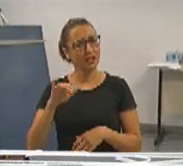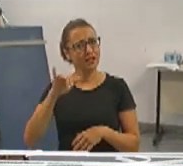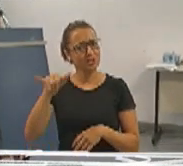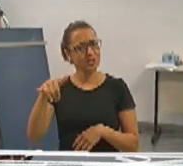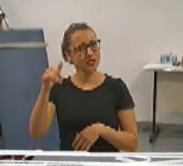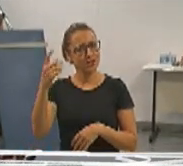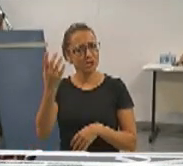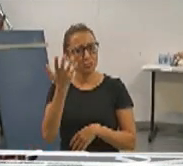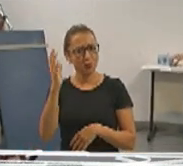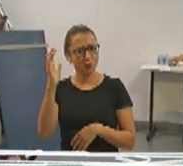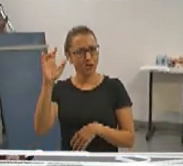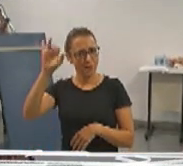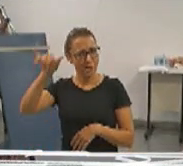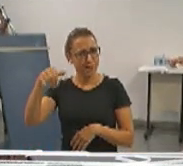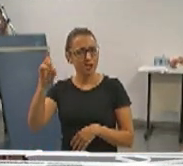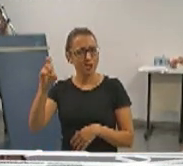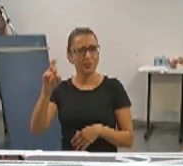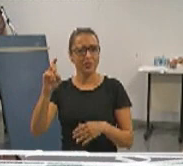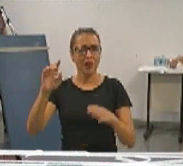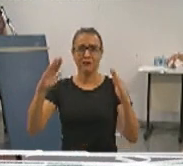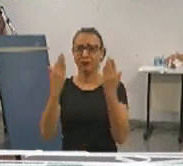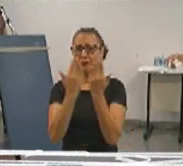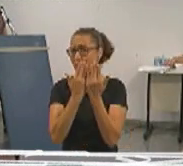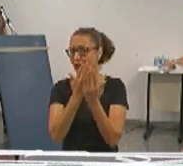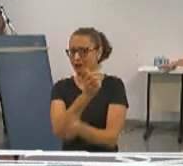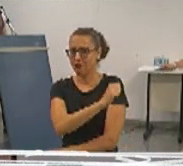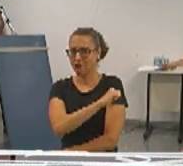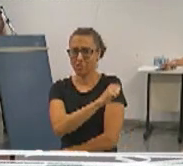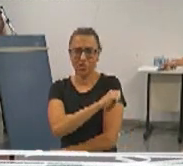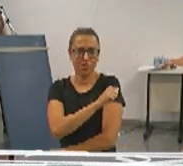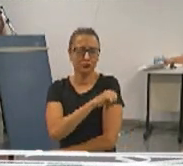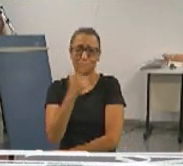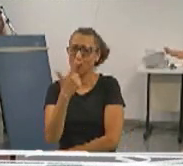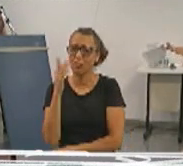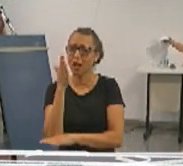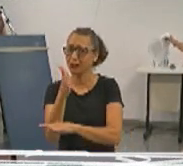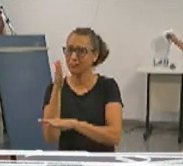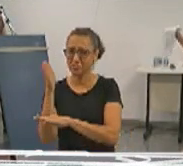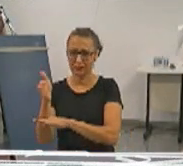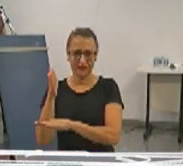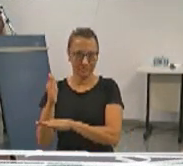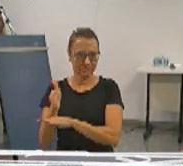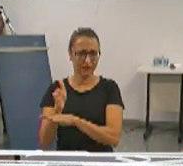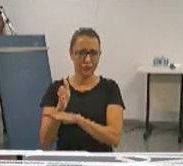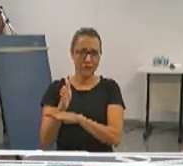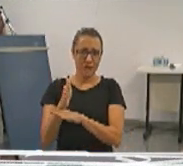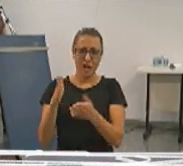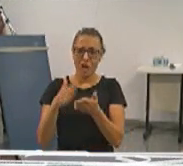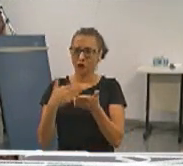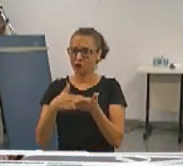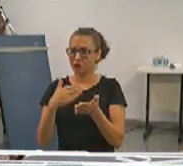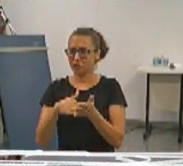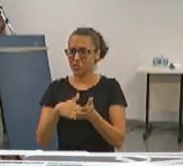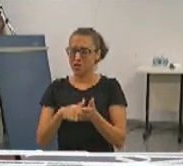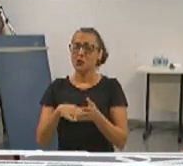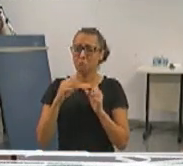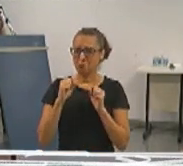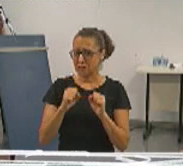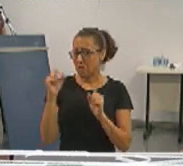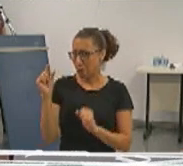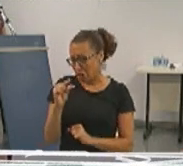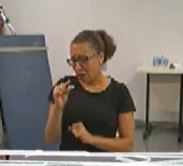biblioteca está fechada. Então, os alunos estão sem acesso a esses livros. Pode parecer uma coisa